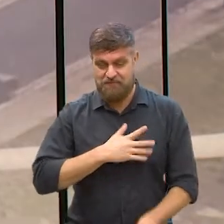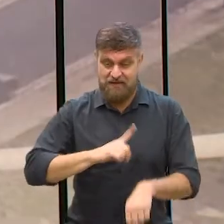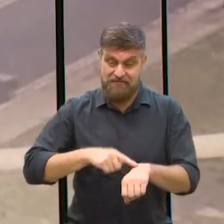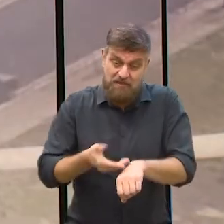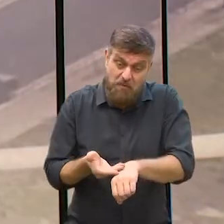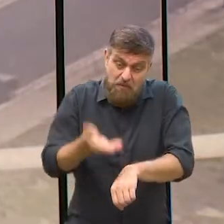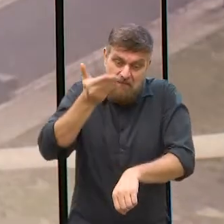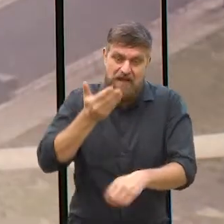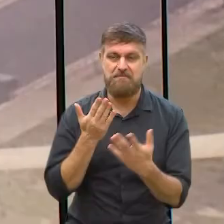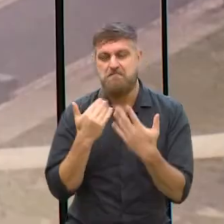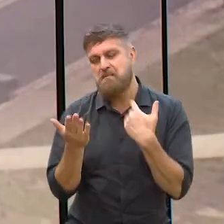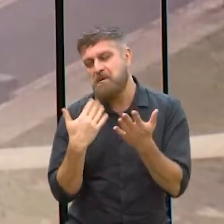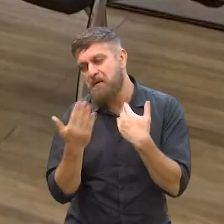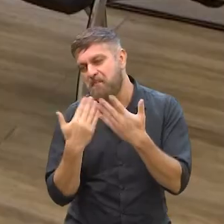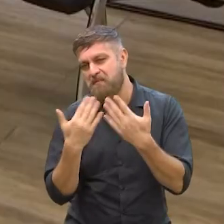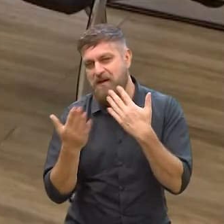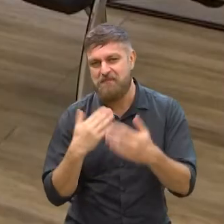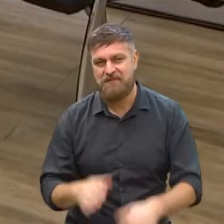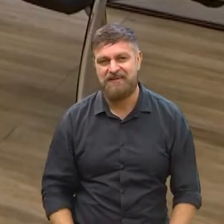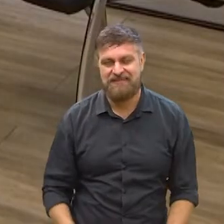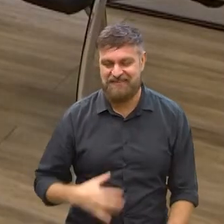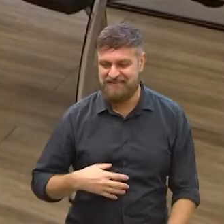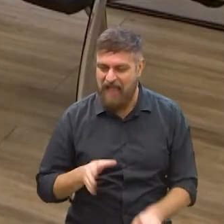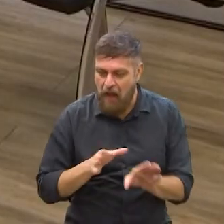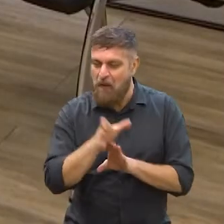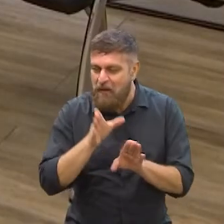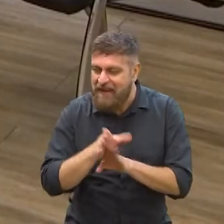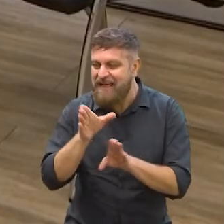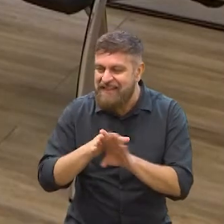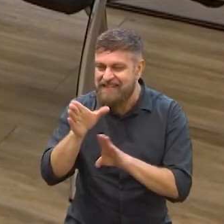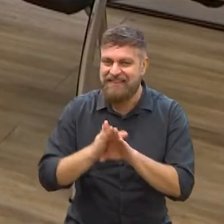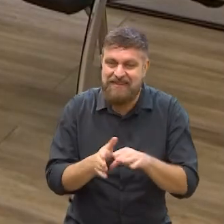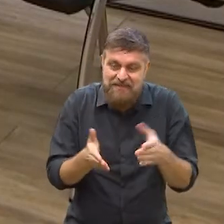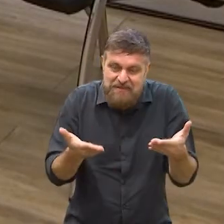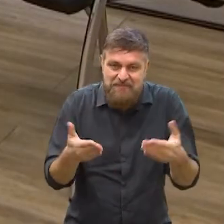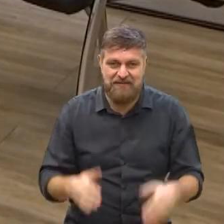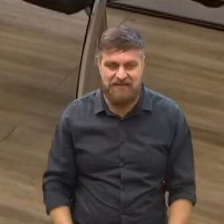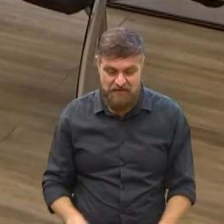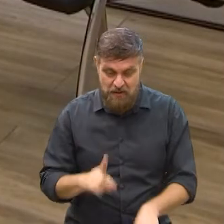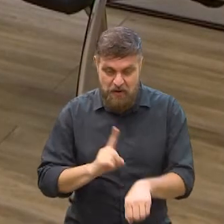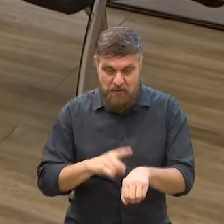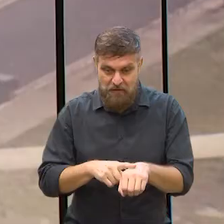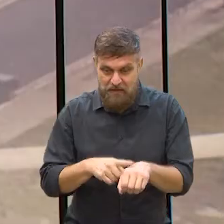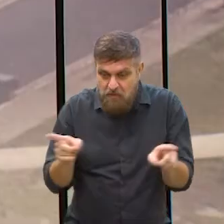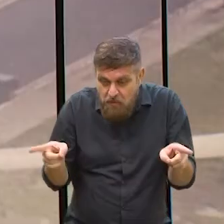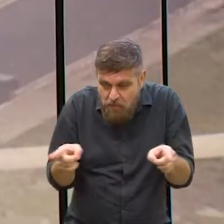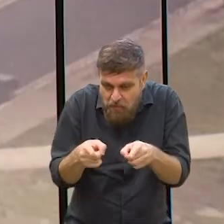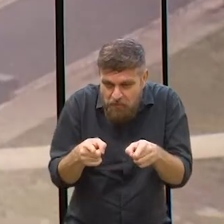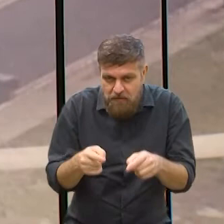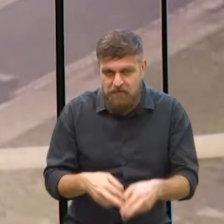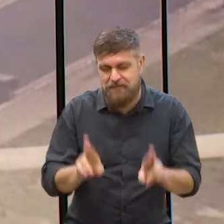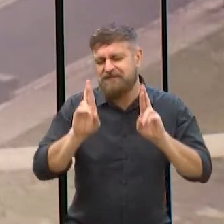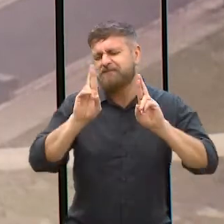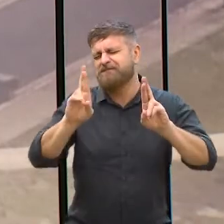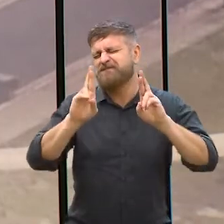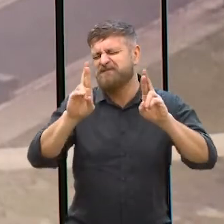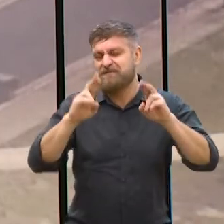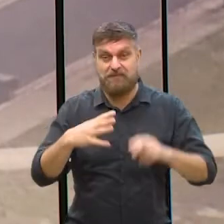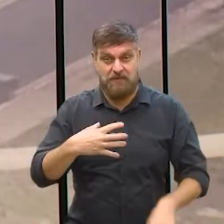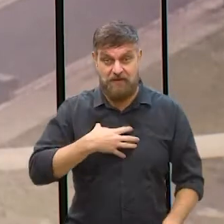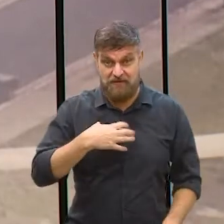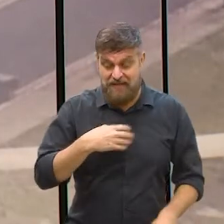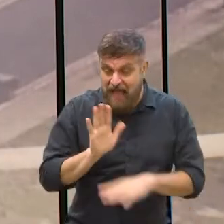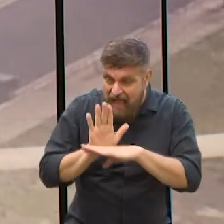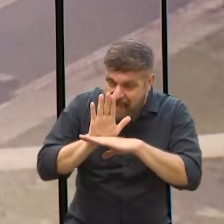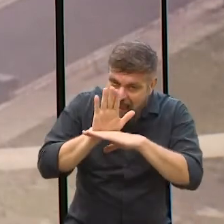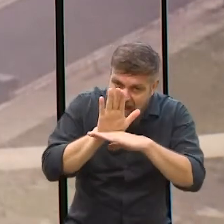tempo para conversar mais, falar mais, orientar mais. Mas o pouco que nós falamos, eu espero que de alguma forma